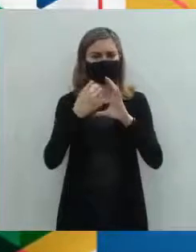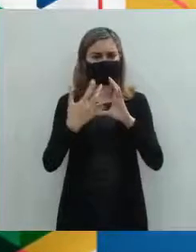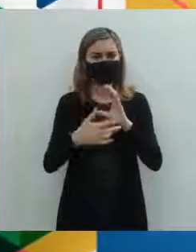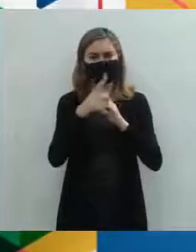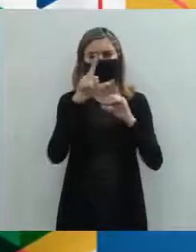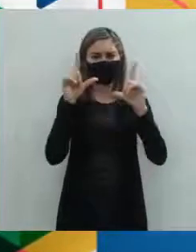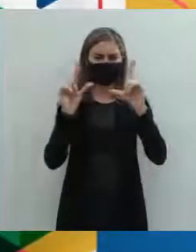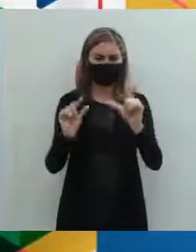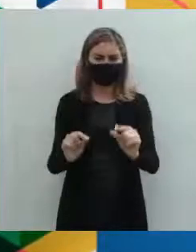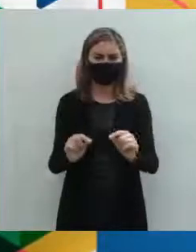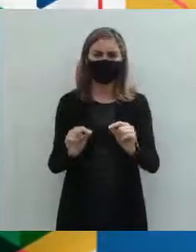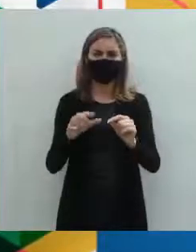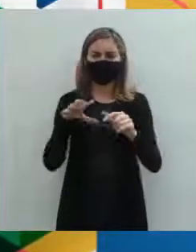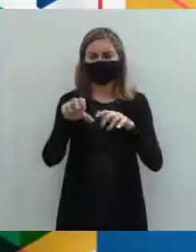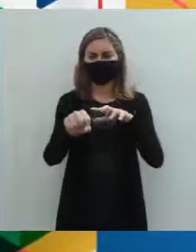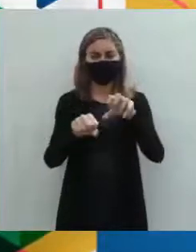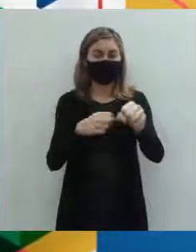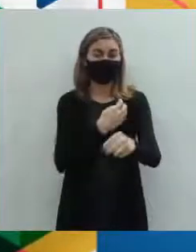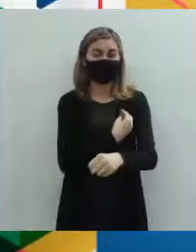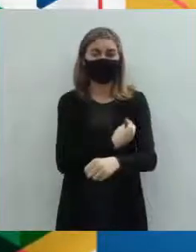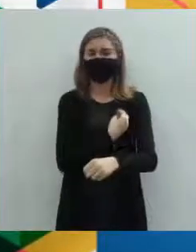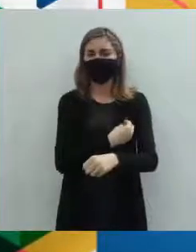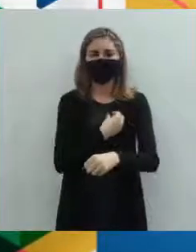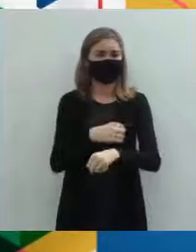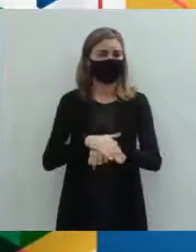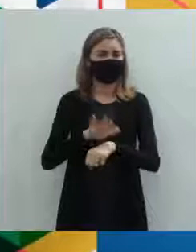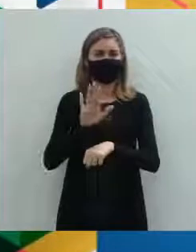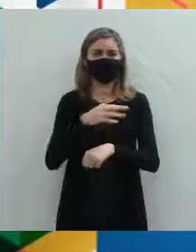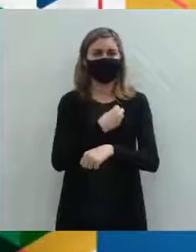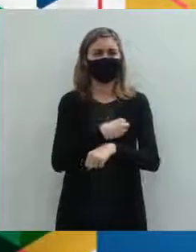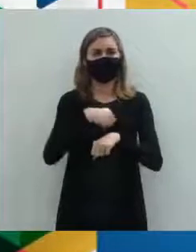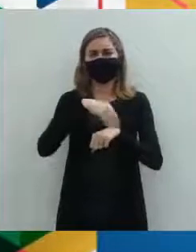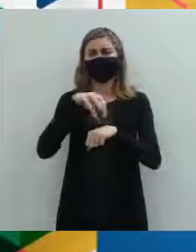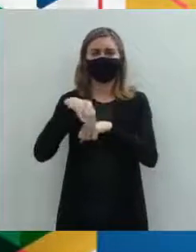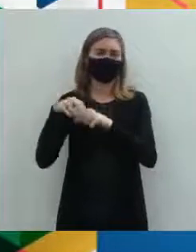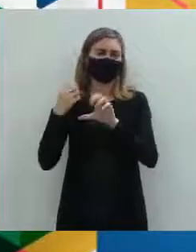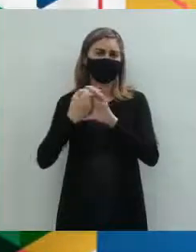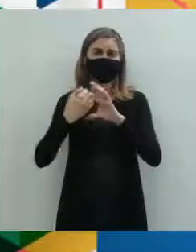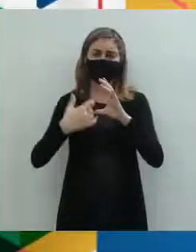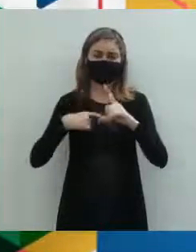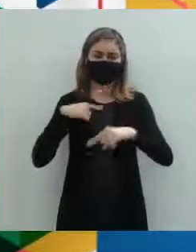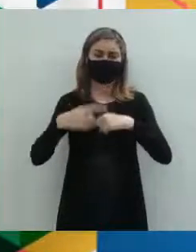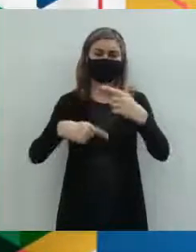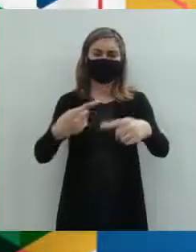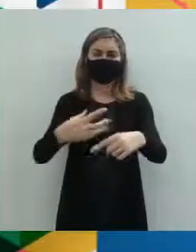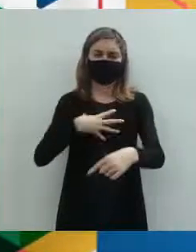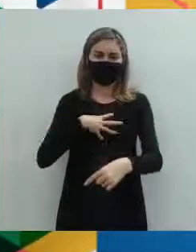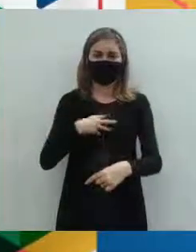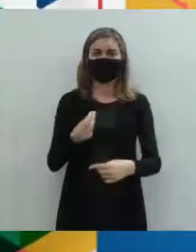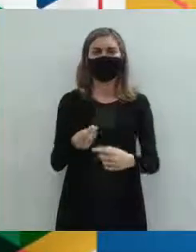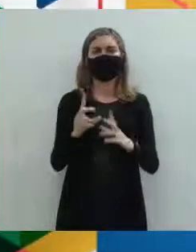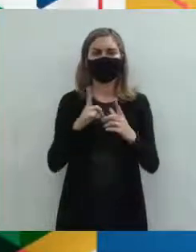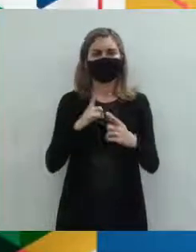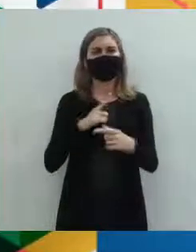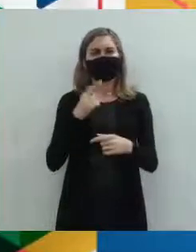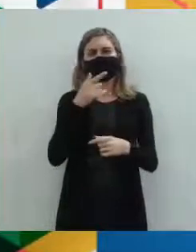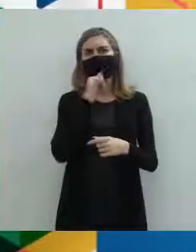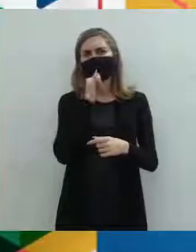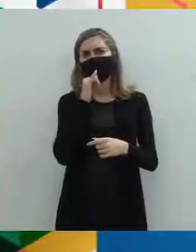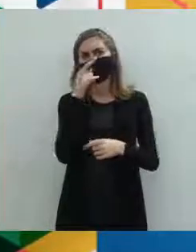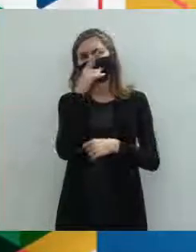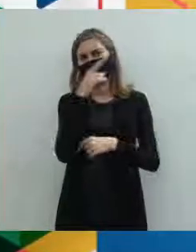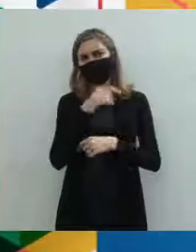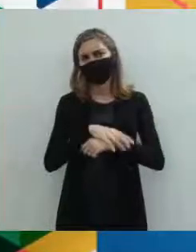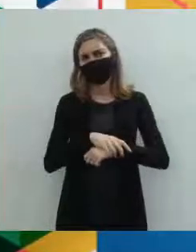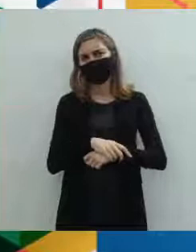que diminuem a predação sobrevivem e passam essas características aos seus descendentes. Então, a gente tem mais um exemplo aí,